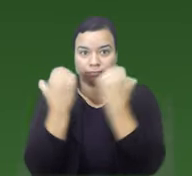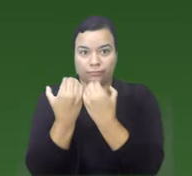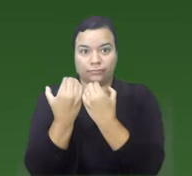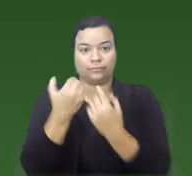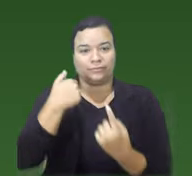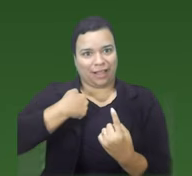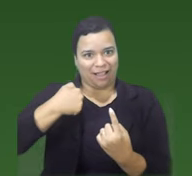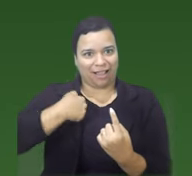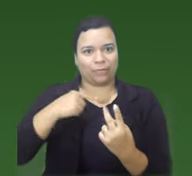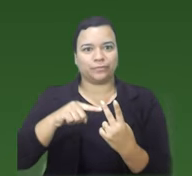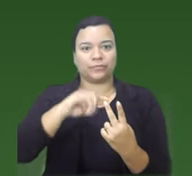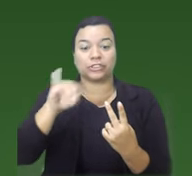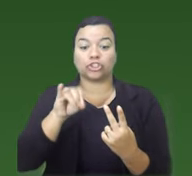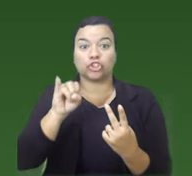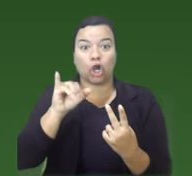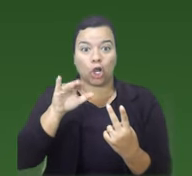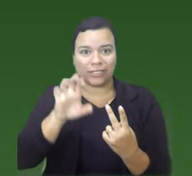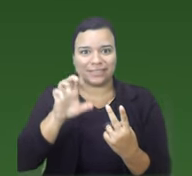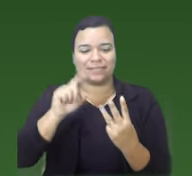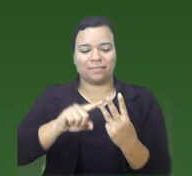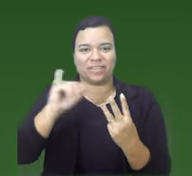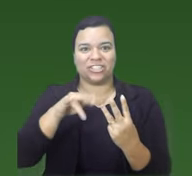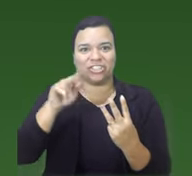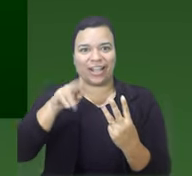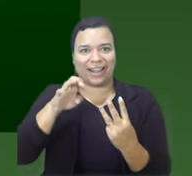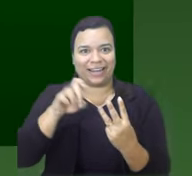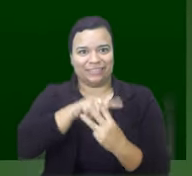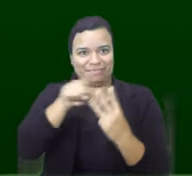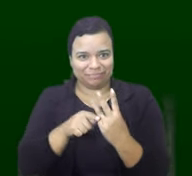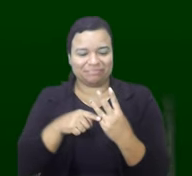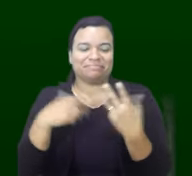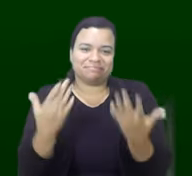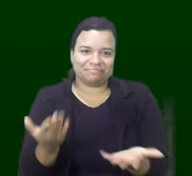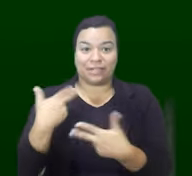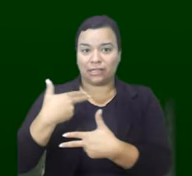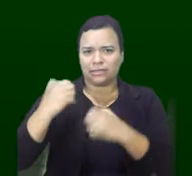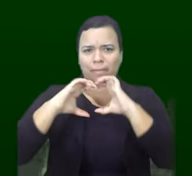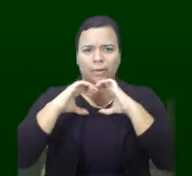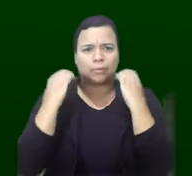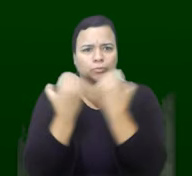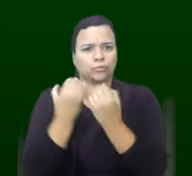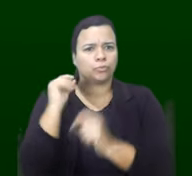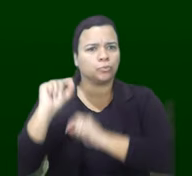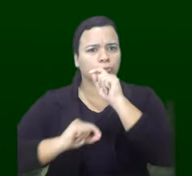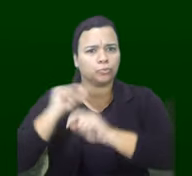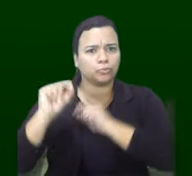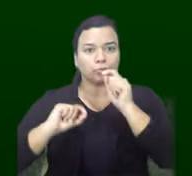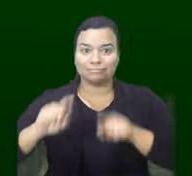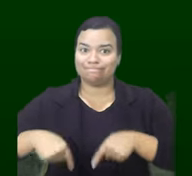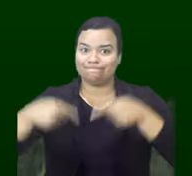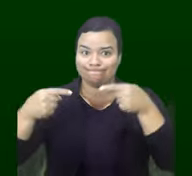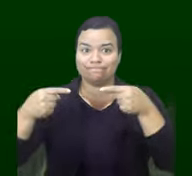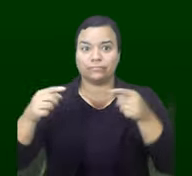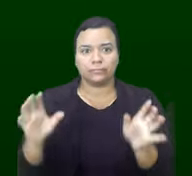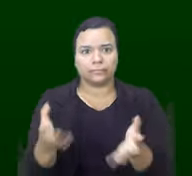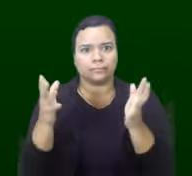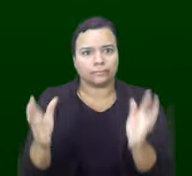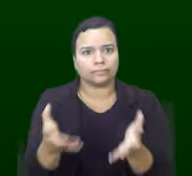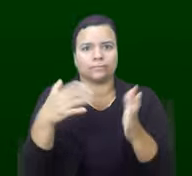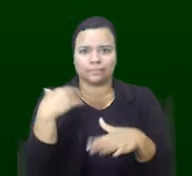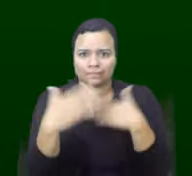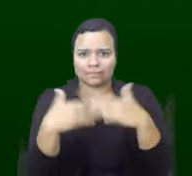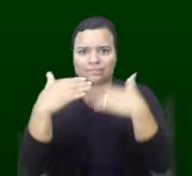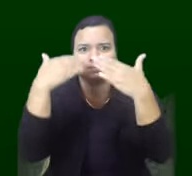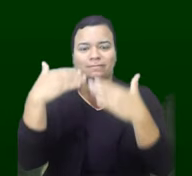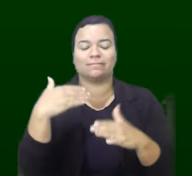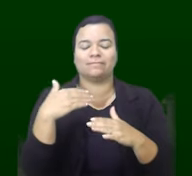que sou eu a joce e a Jaqueline o sabra comunidades ele tem um desafio de o